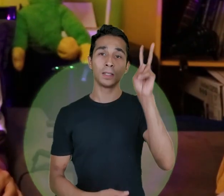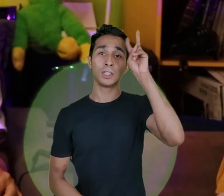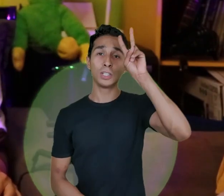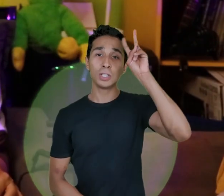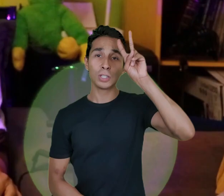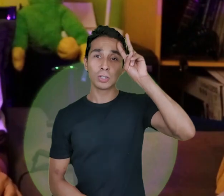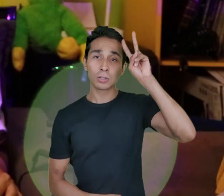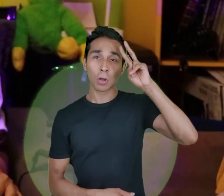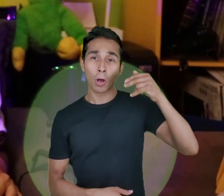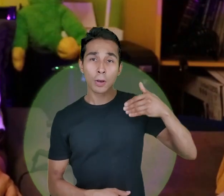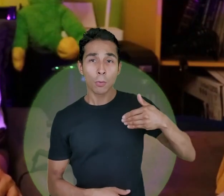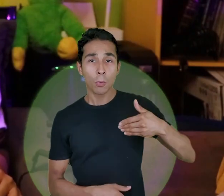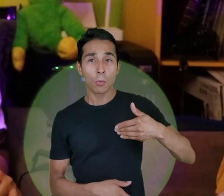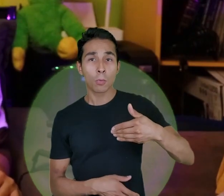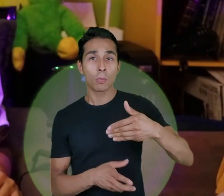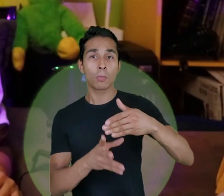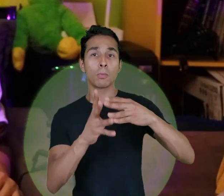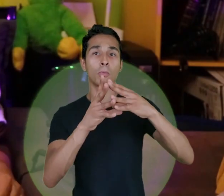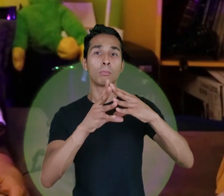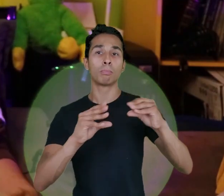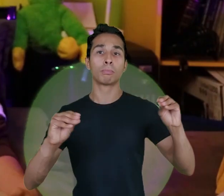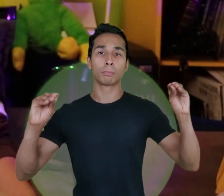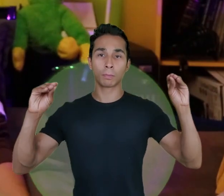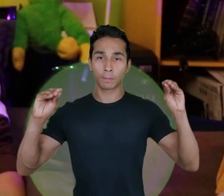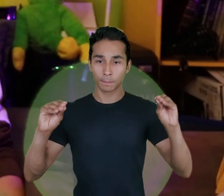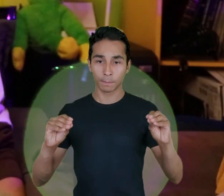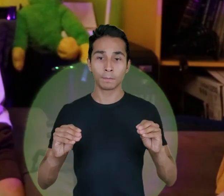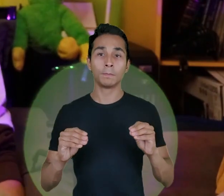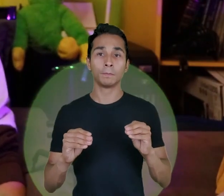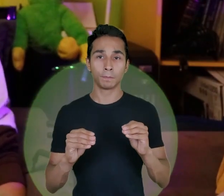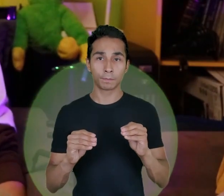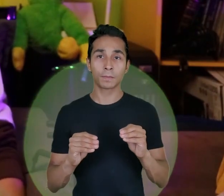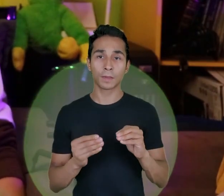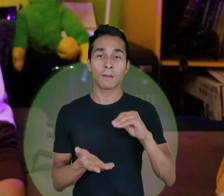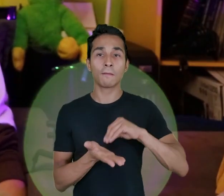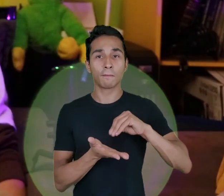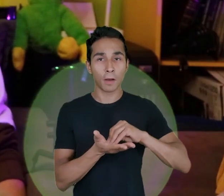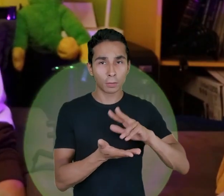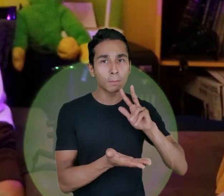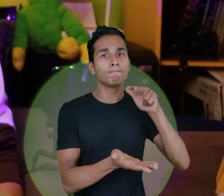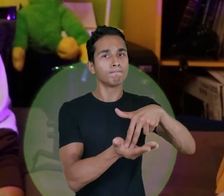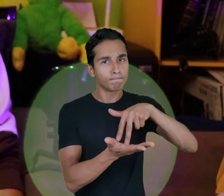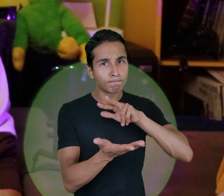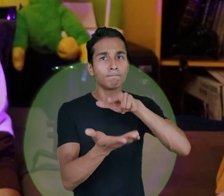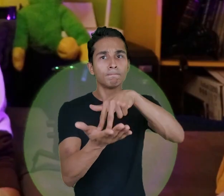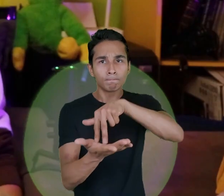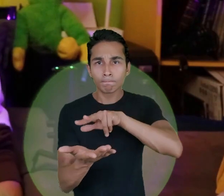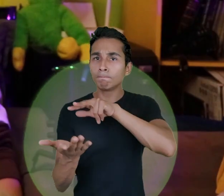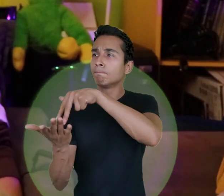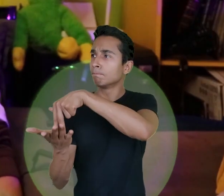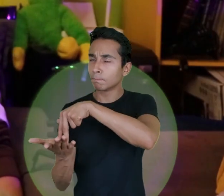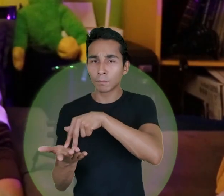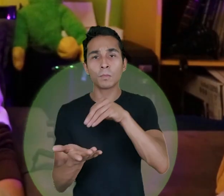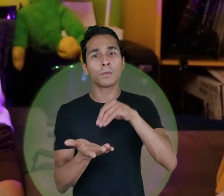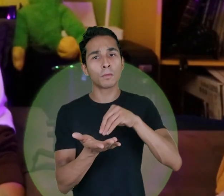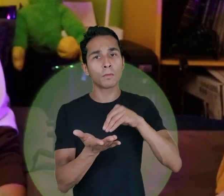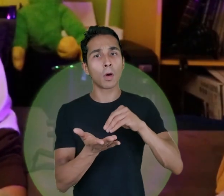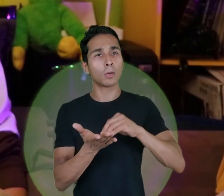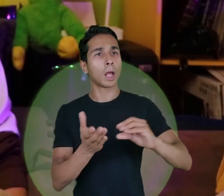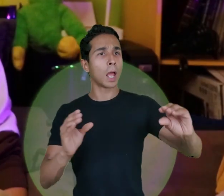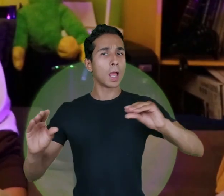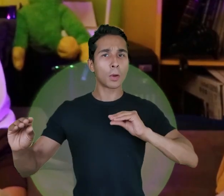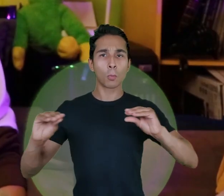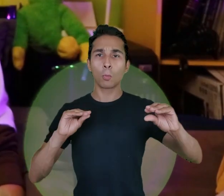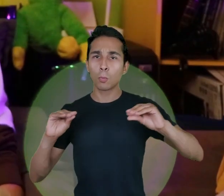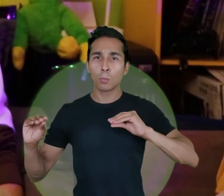nossa história vai sendo cada vez mais apagada, né? E a gente não vai estar ocupando esses lugares, tendo acesso a esses recursos que são nossos